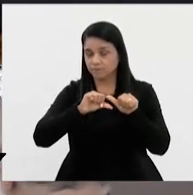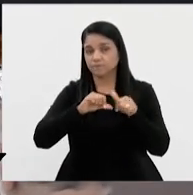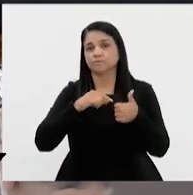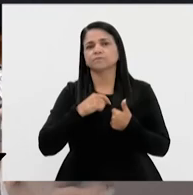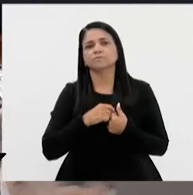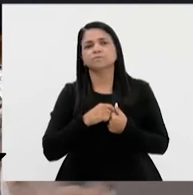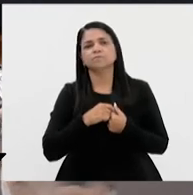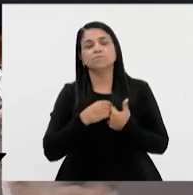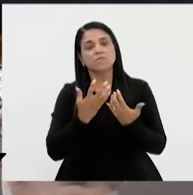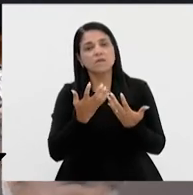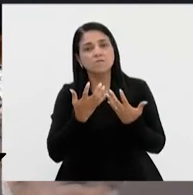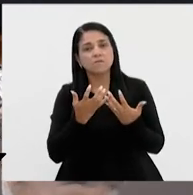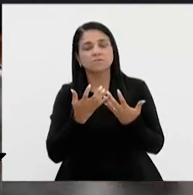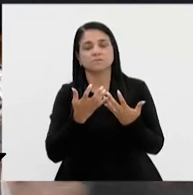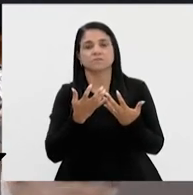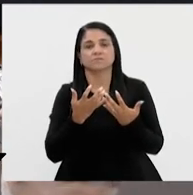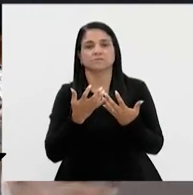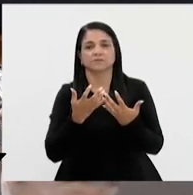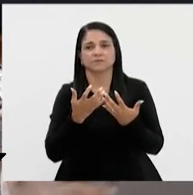E queria fazer aqui